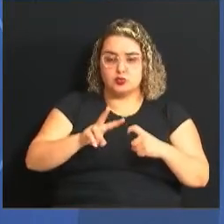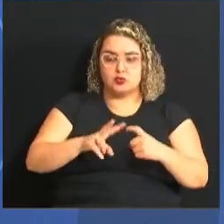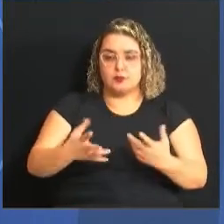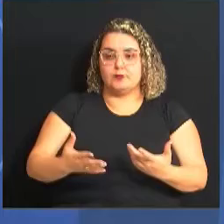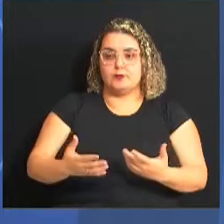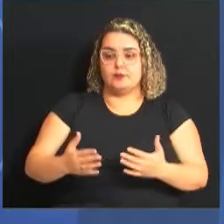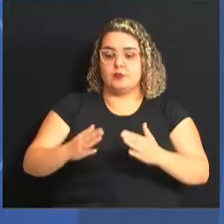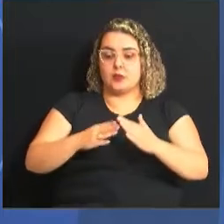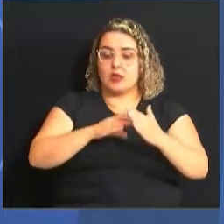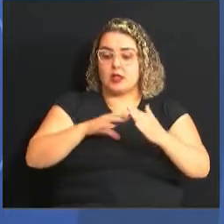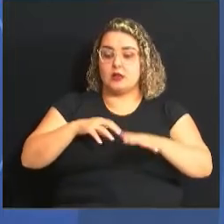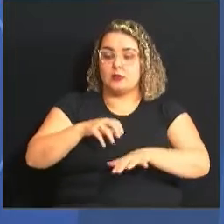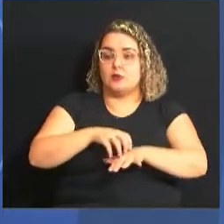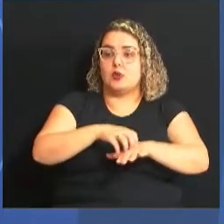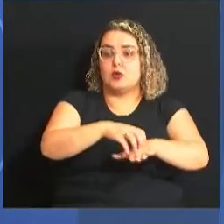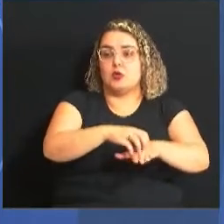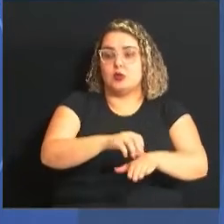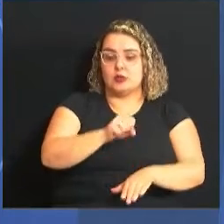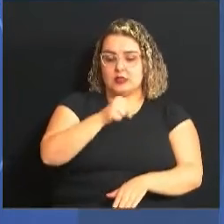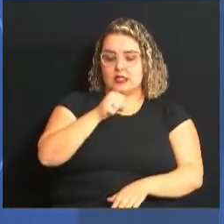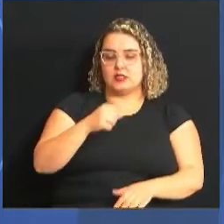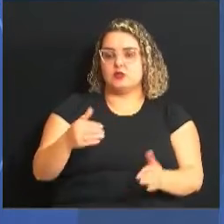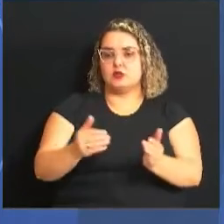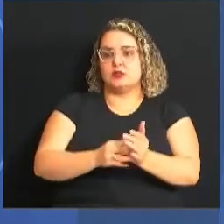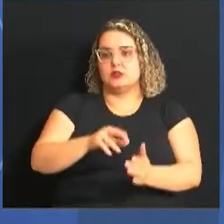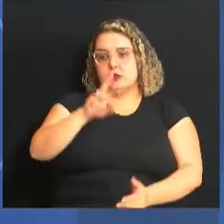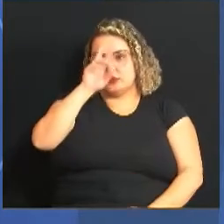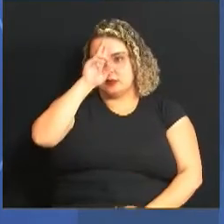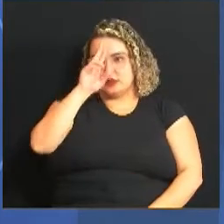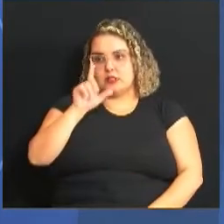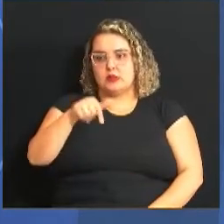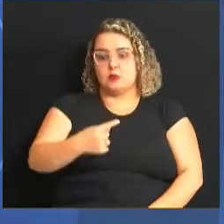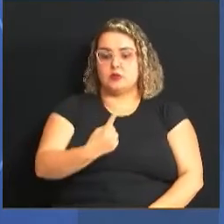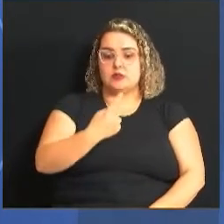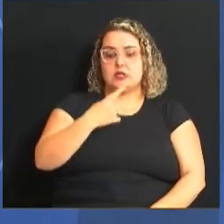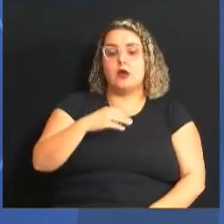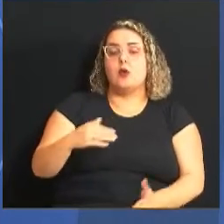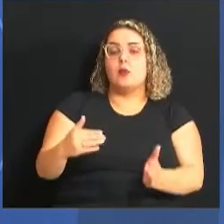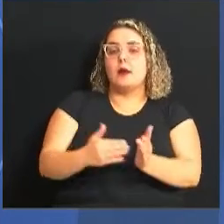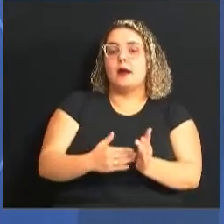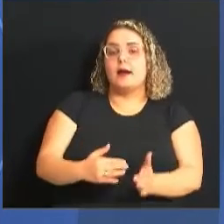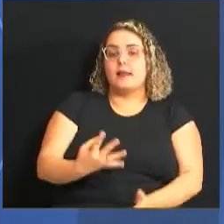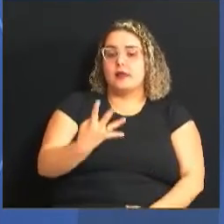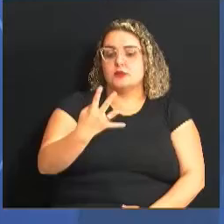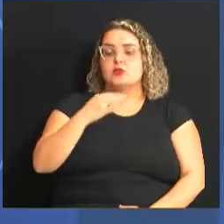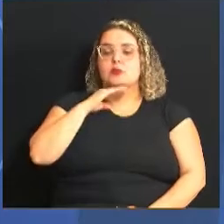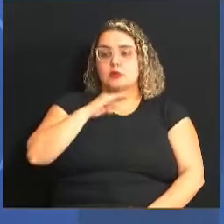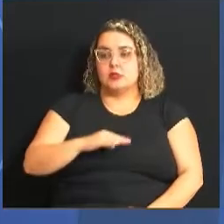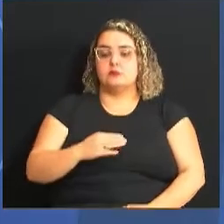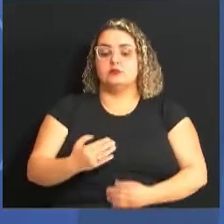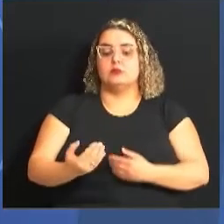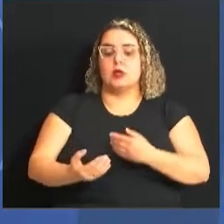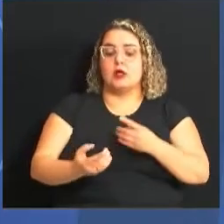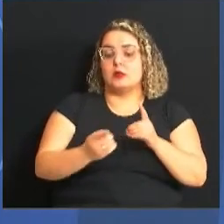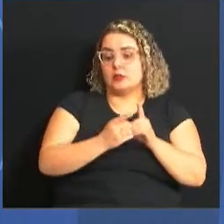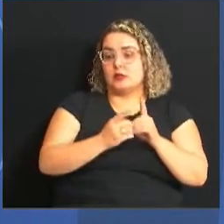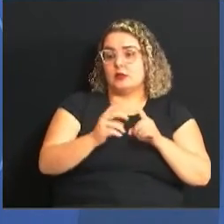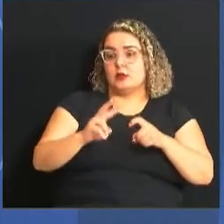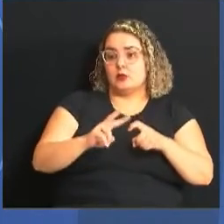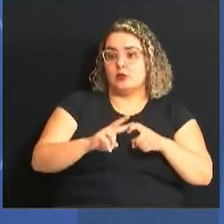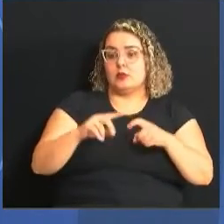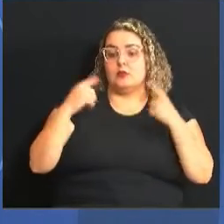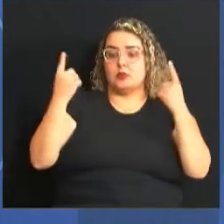elas funcionam das 8 ao meio-dia e da 1 às 4 horas da tarde, prestando atendimento médico veterinário